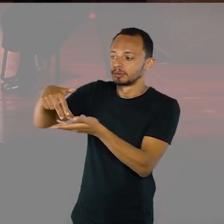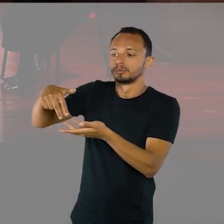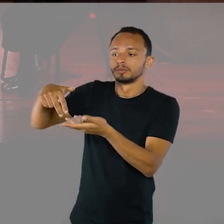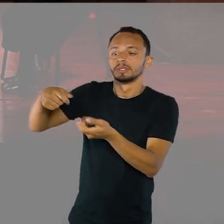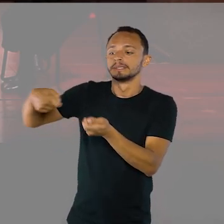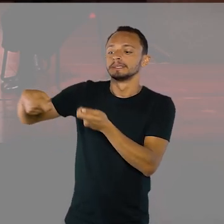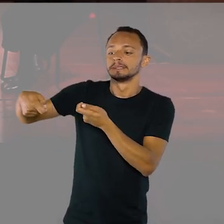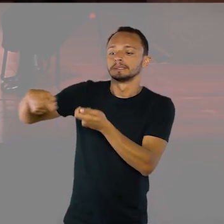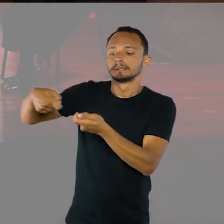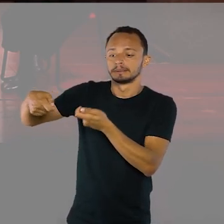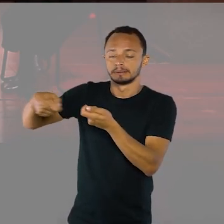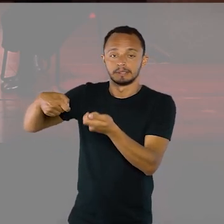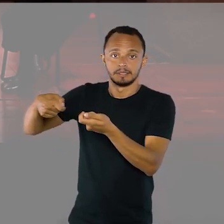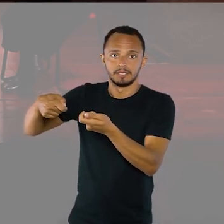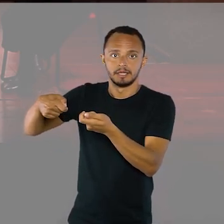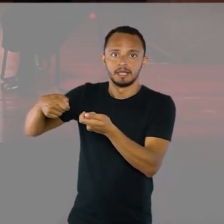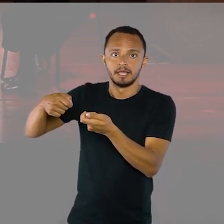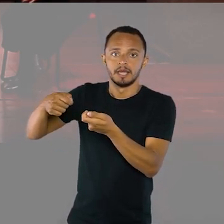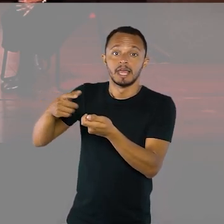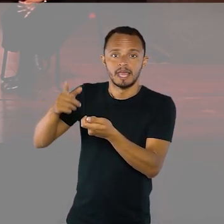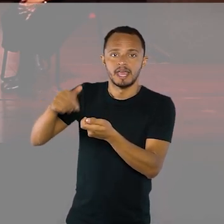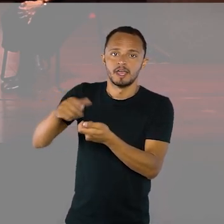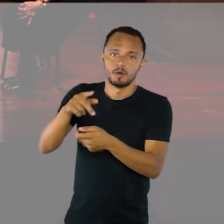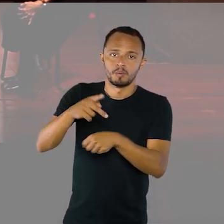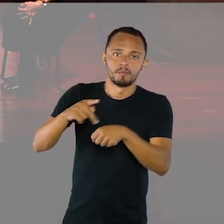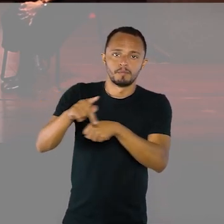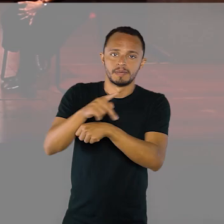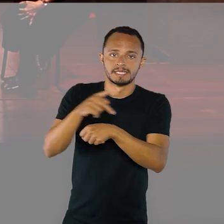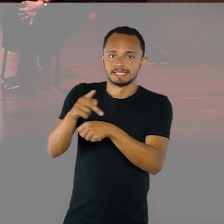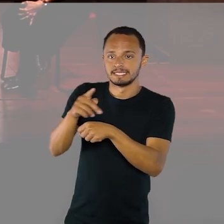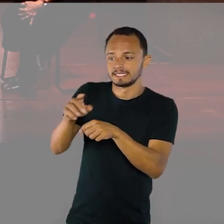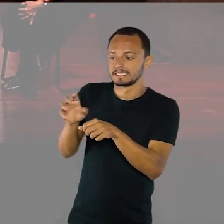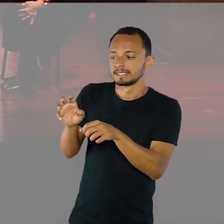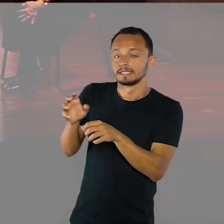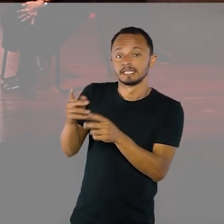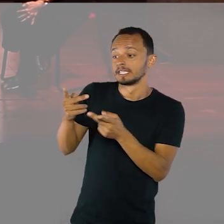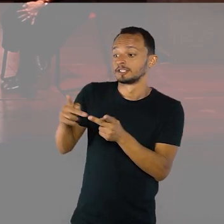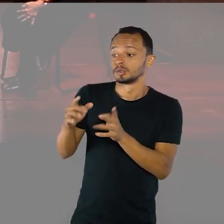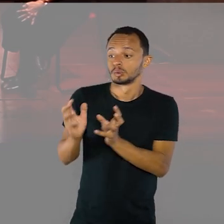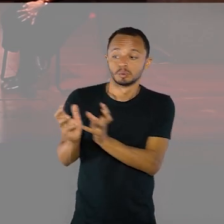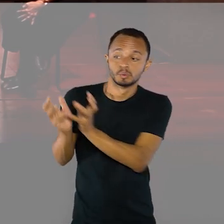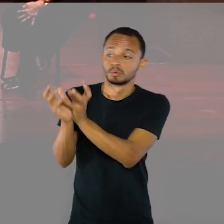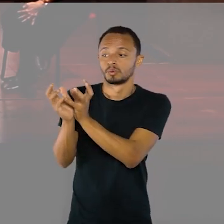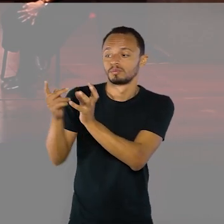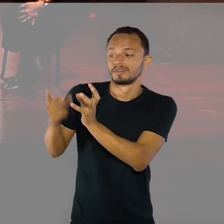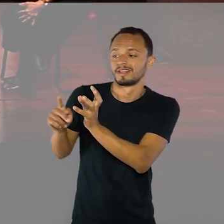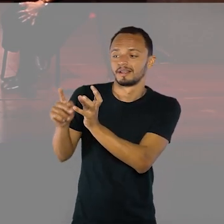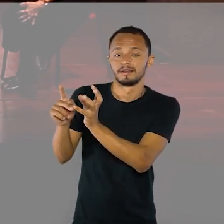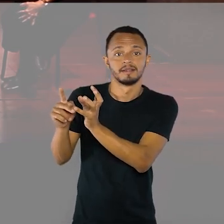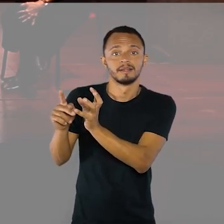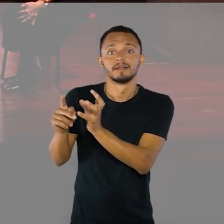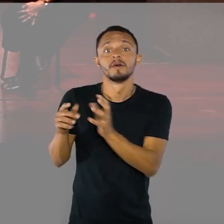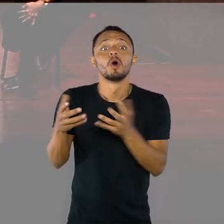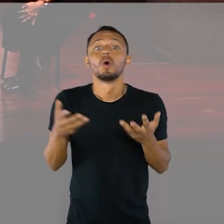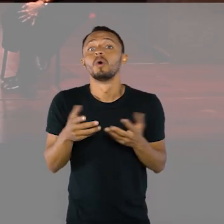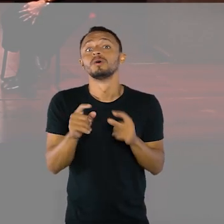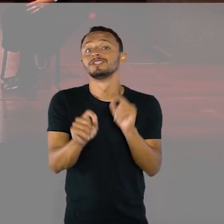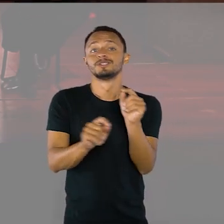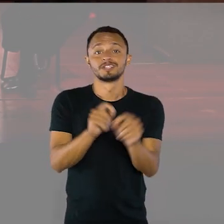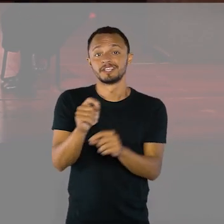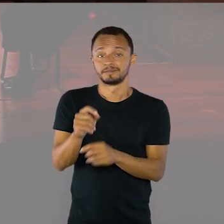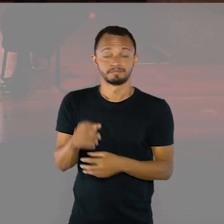de repúblicas. E ao que serve agora? Serve ao espetáculo do poder. Ou